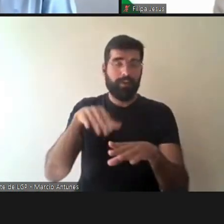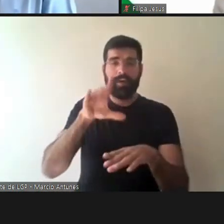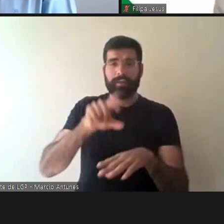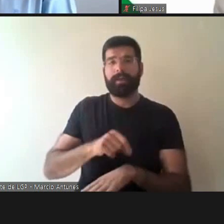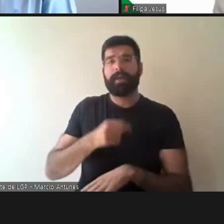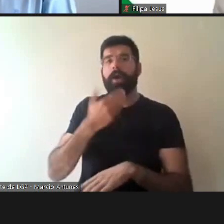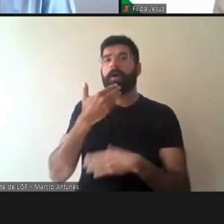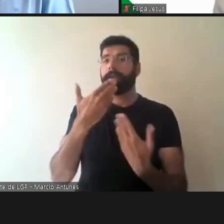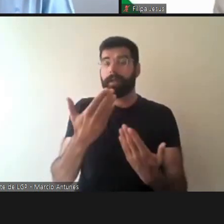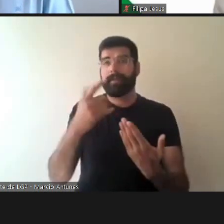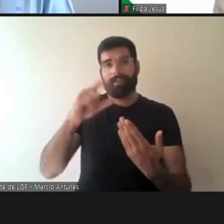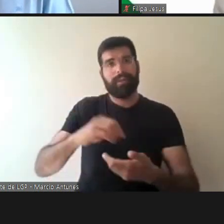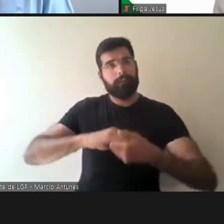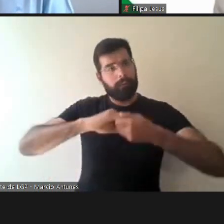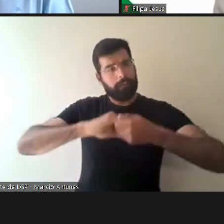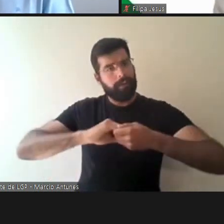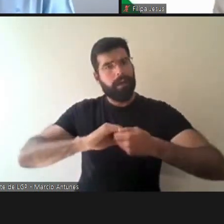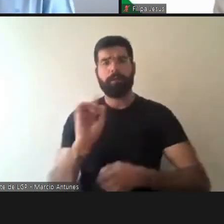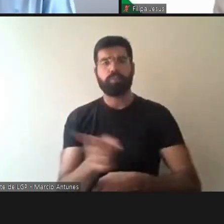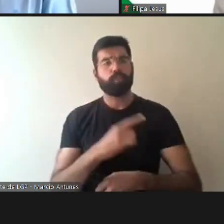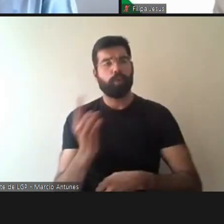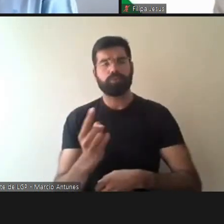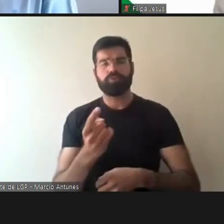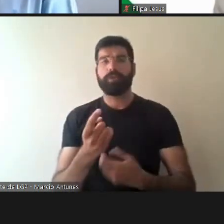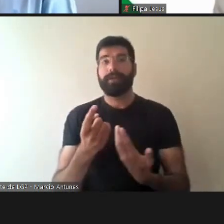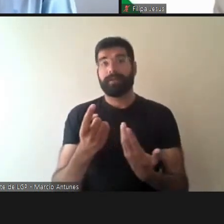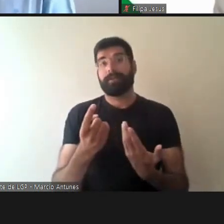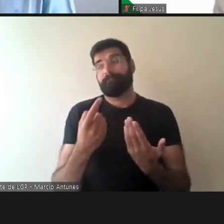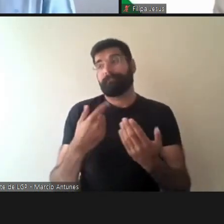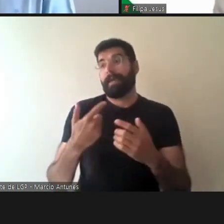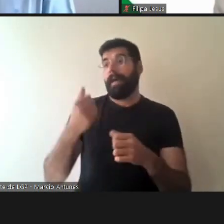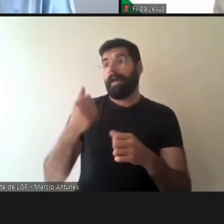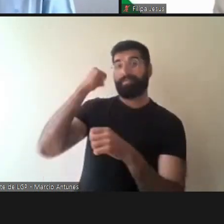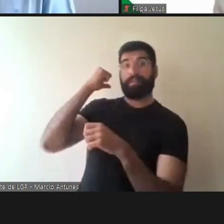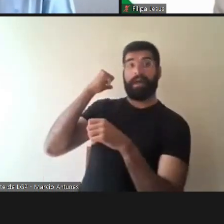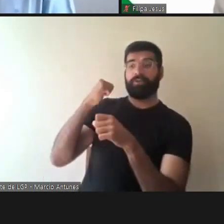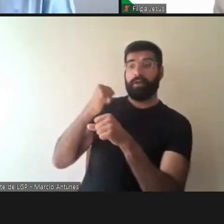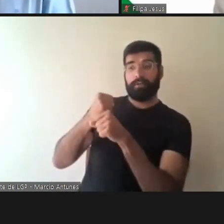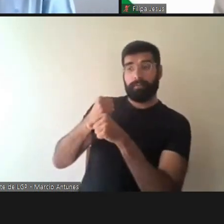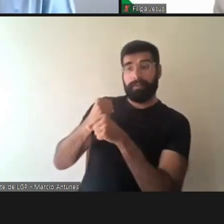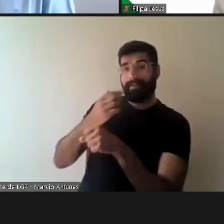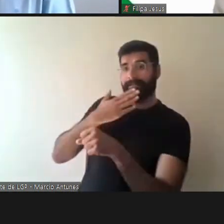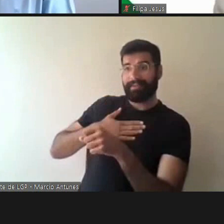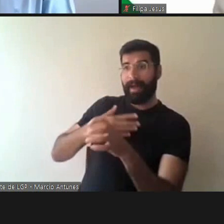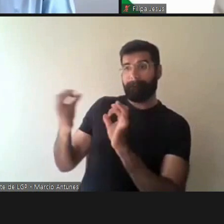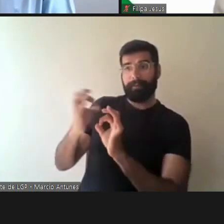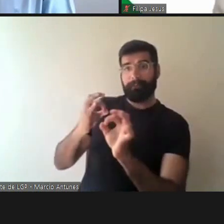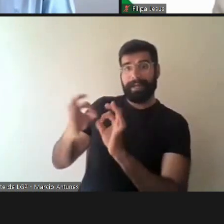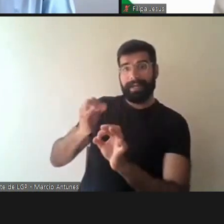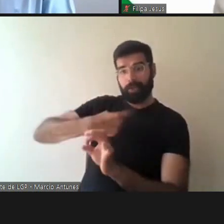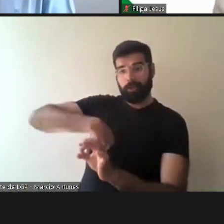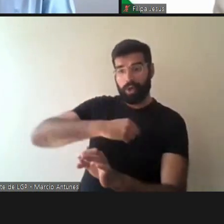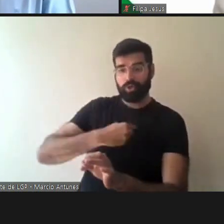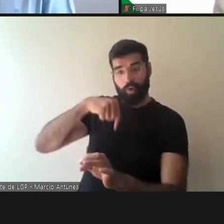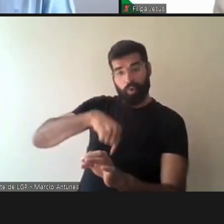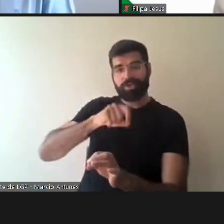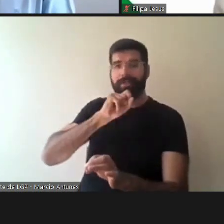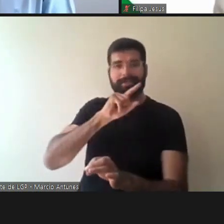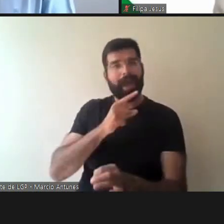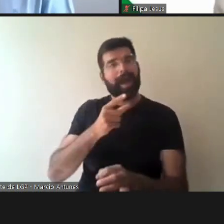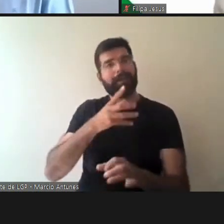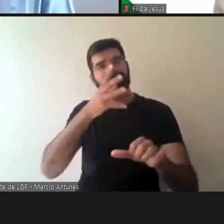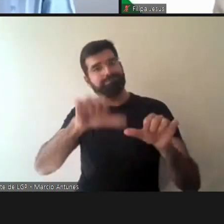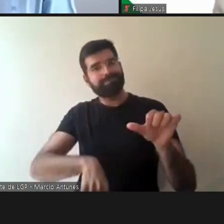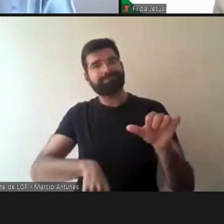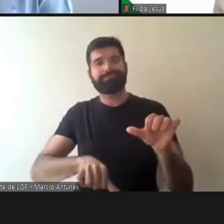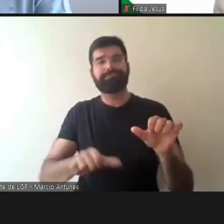e cumprimentar todos aqueles que também nos bastidores nos deram garantias para que estejamos aqui a fazer esta sessão